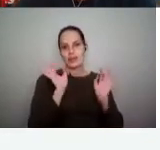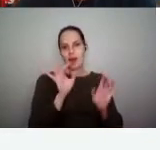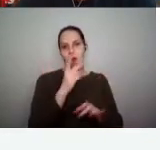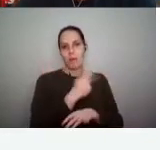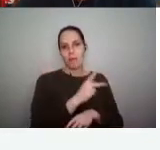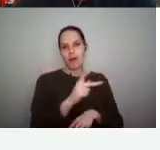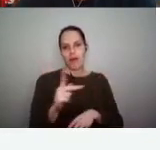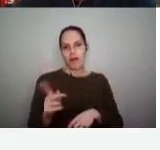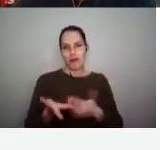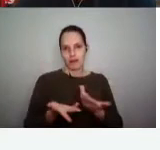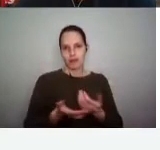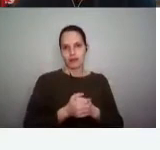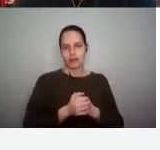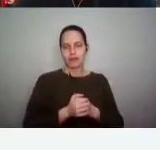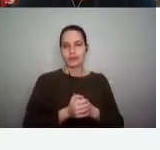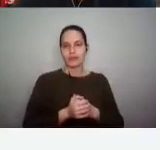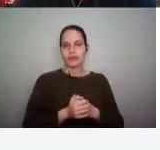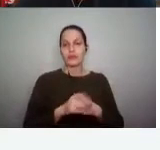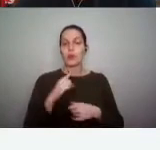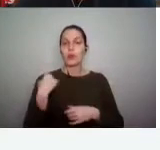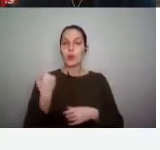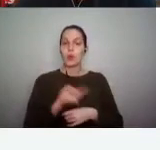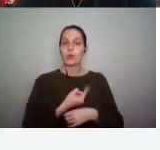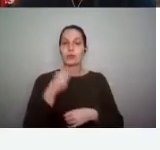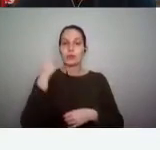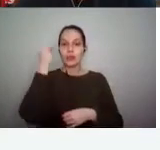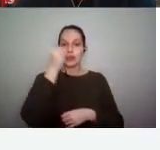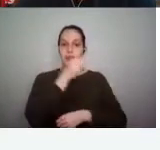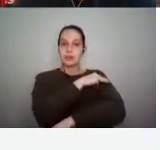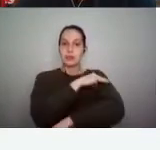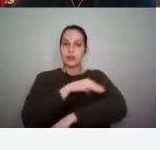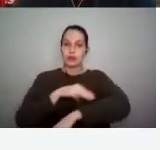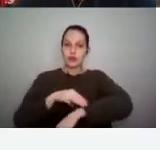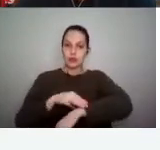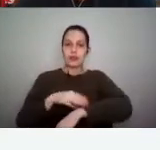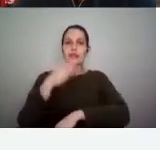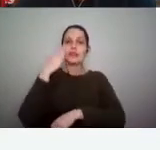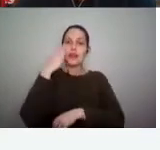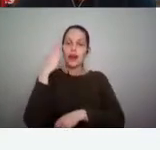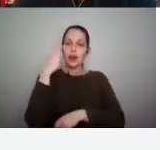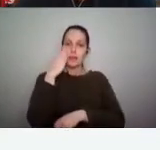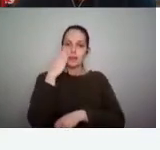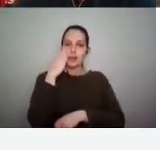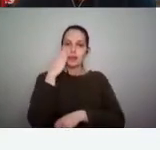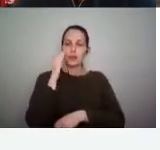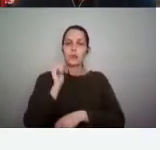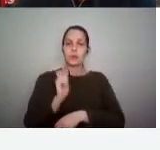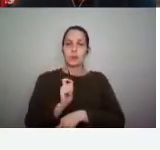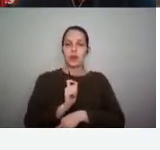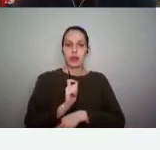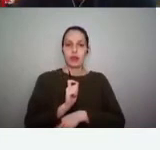experiência de magistério sabe que, por mais que nós tenhamos